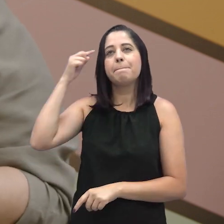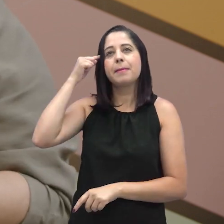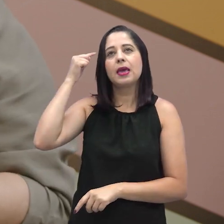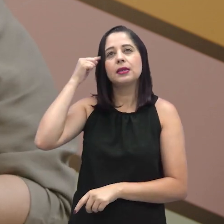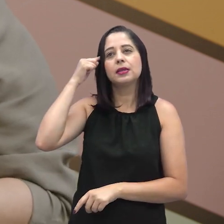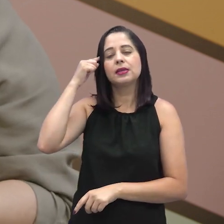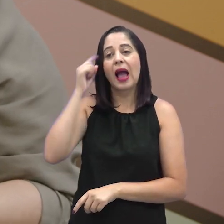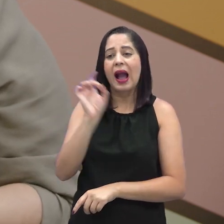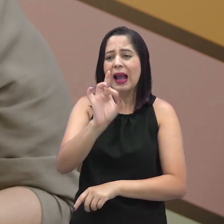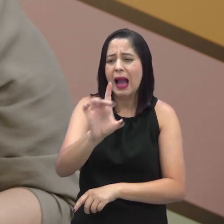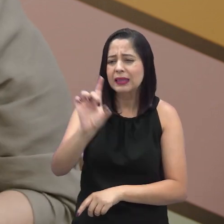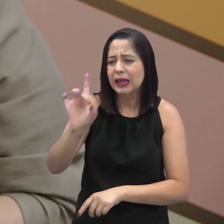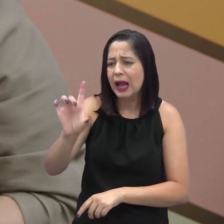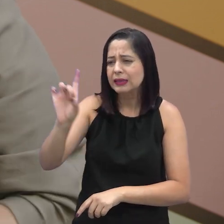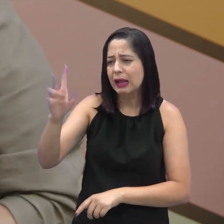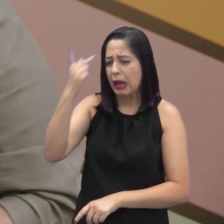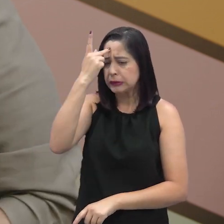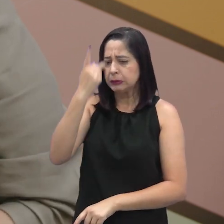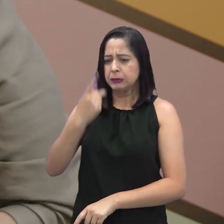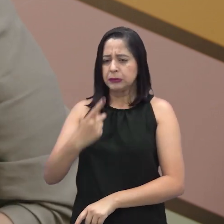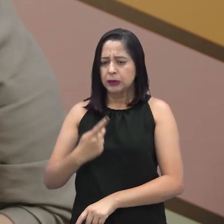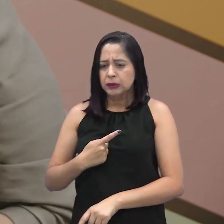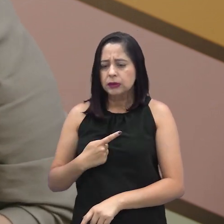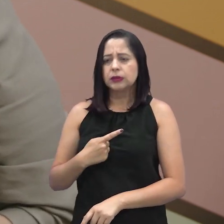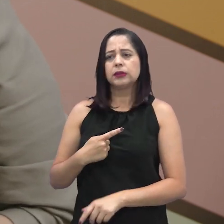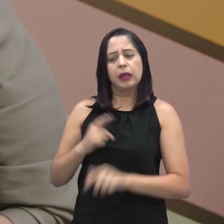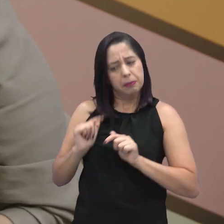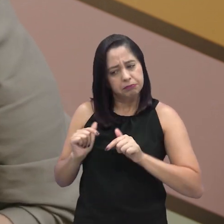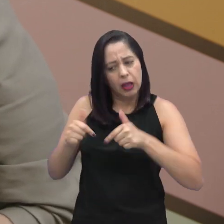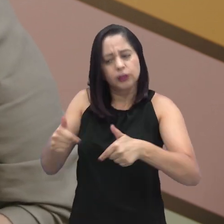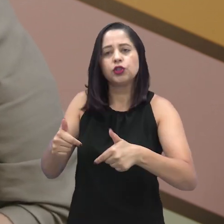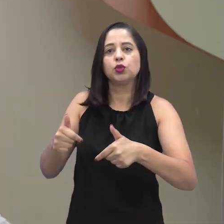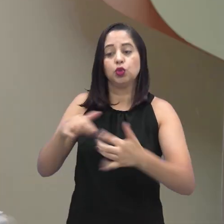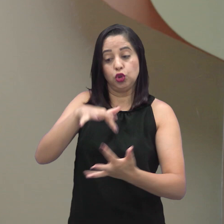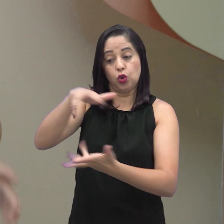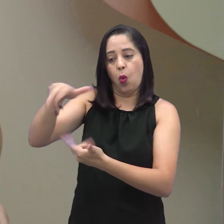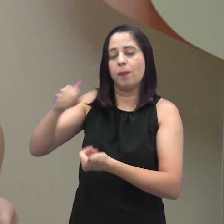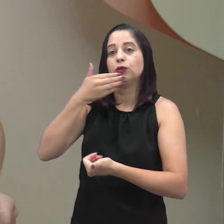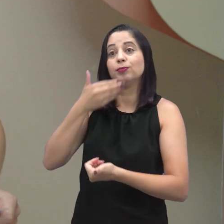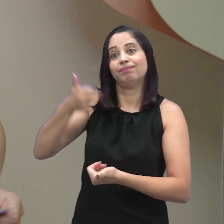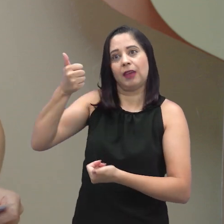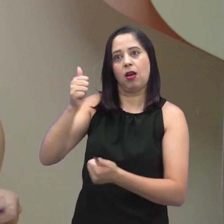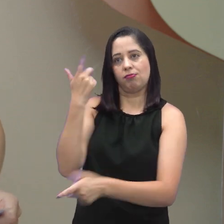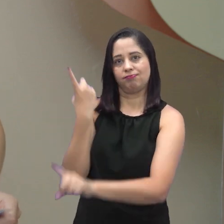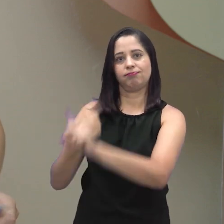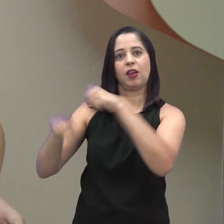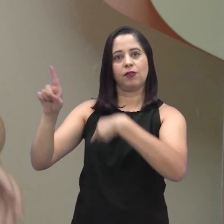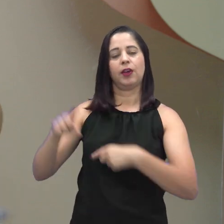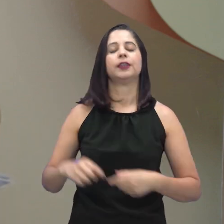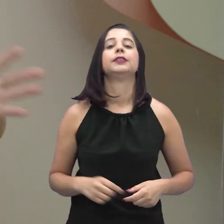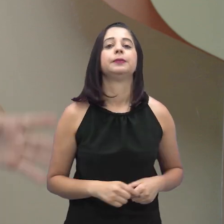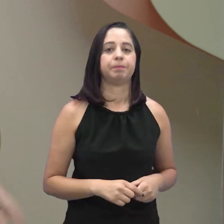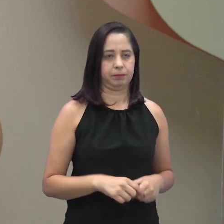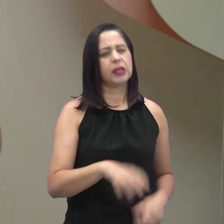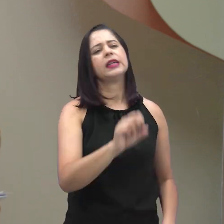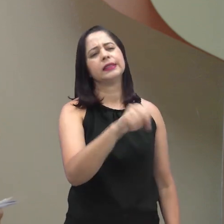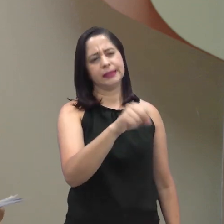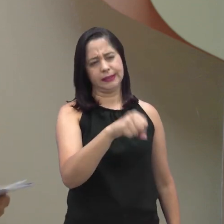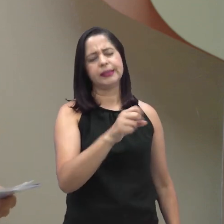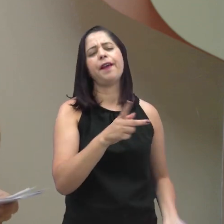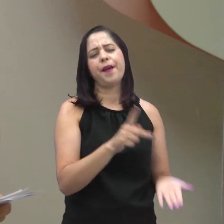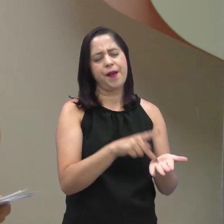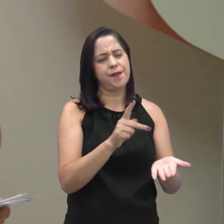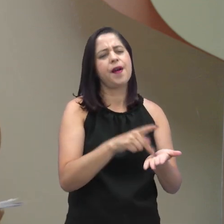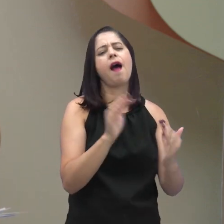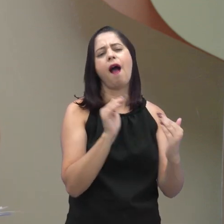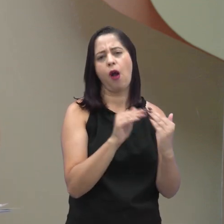caminhar um pouco mais para essa perspectiva mundial. Sim, e aí estamos no caminho, né? Essa é a ideia, mas como a